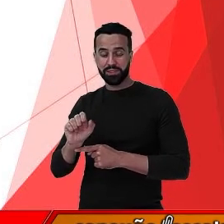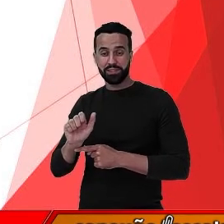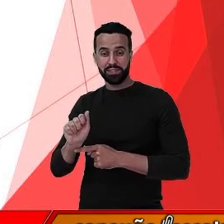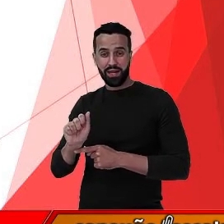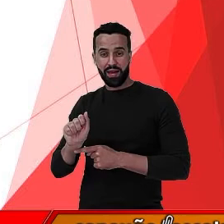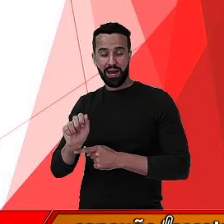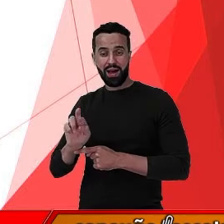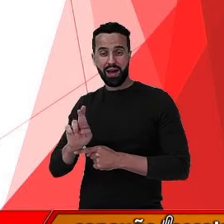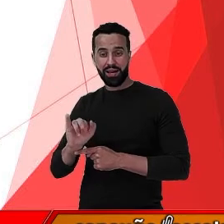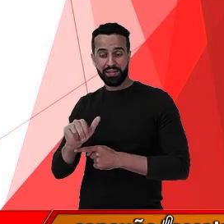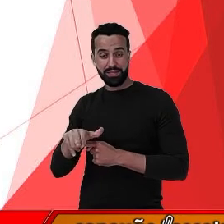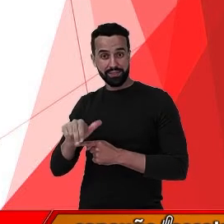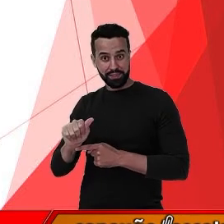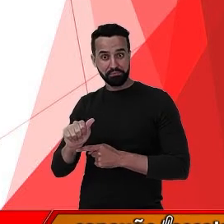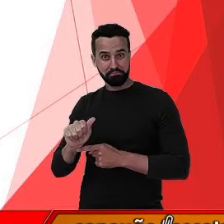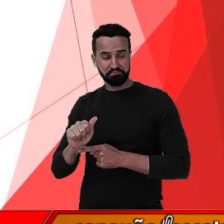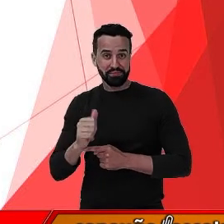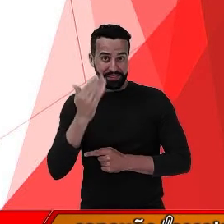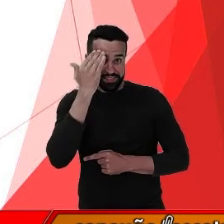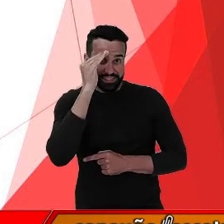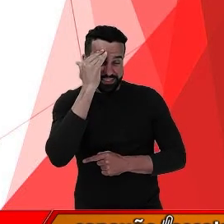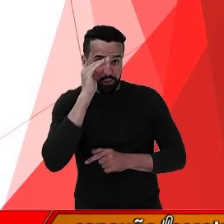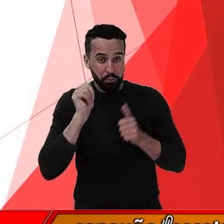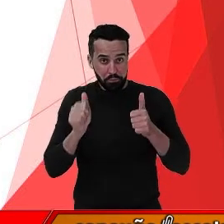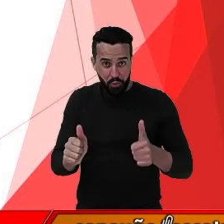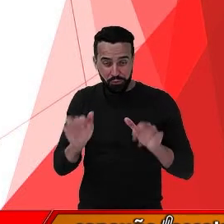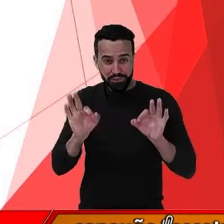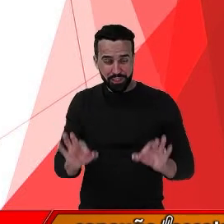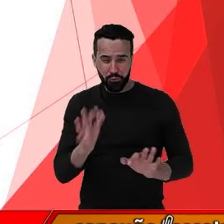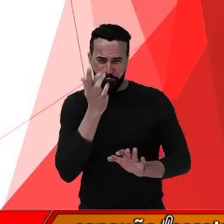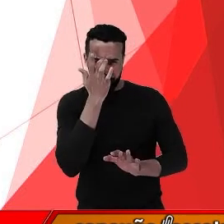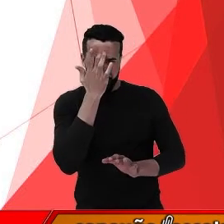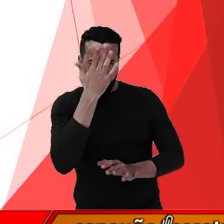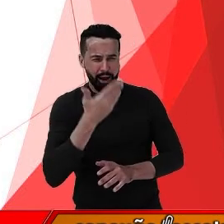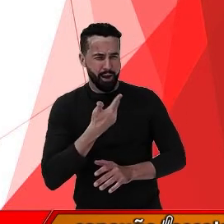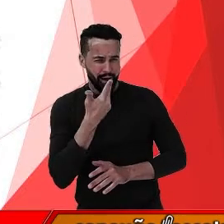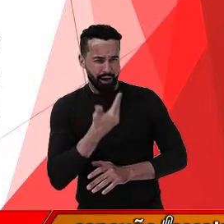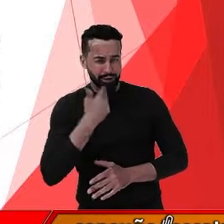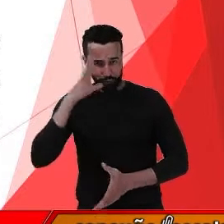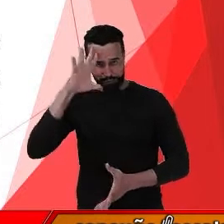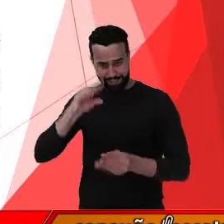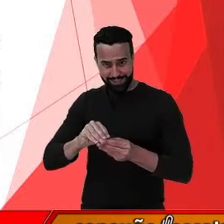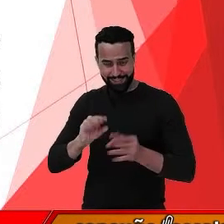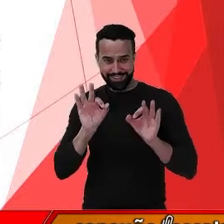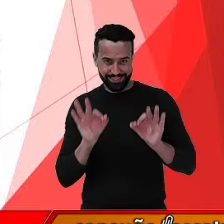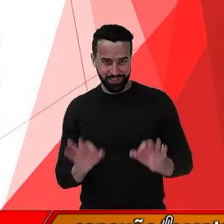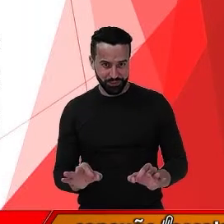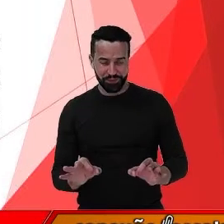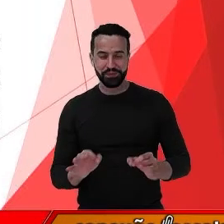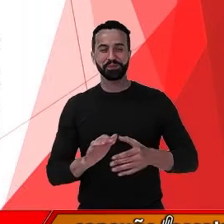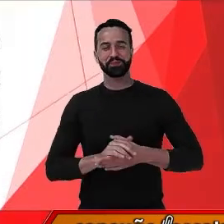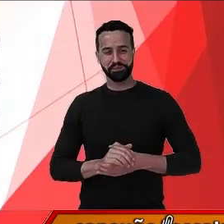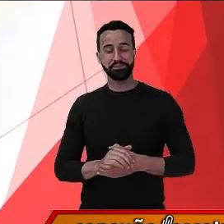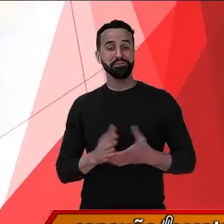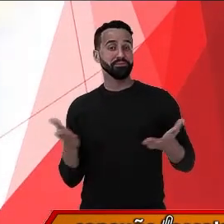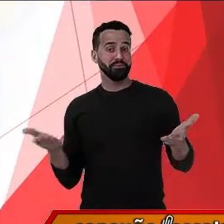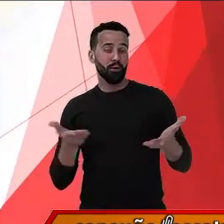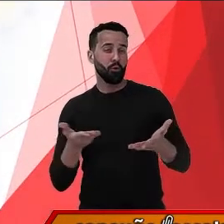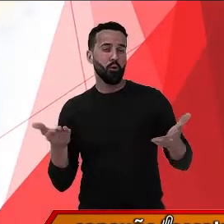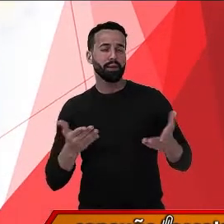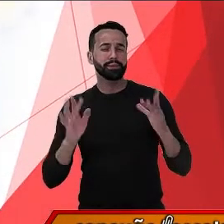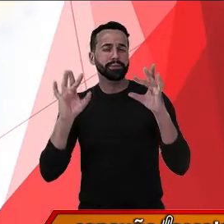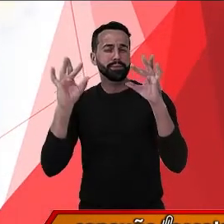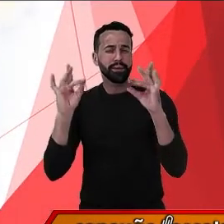subsaariana. Tranquilão? De boa, né? Facinho de entender essa parte. Amigos, vamos ver com um pouquinho mais de